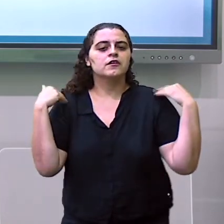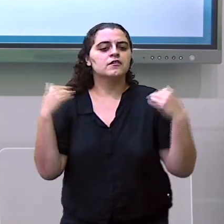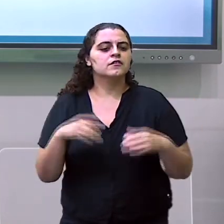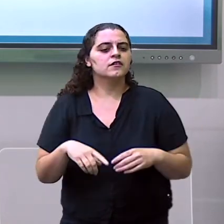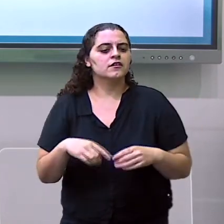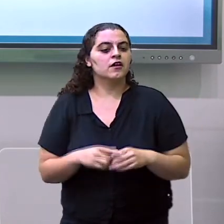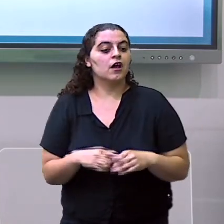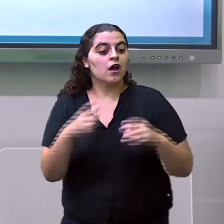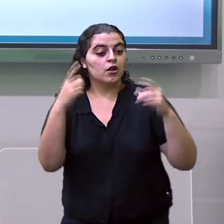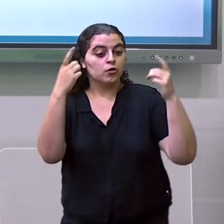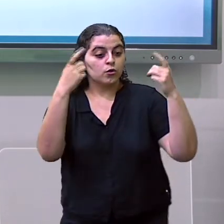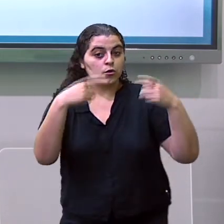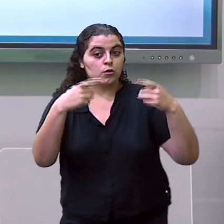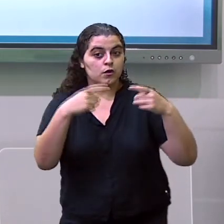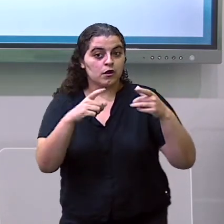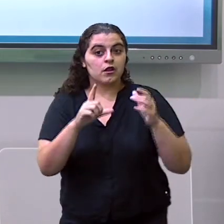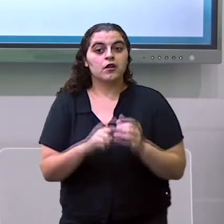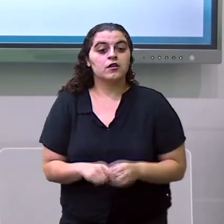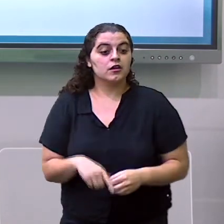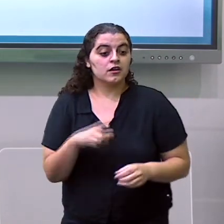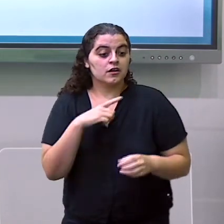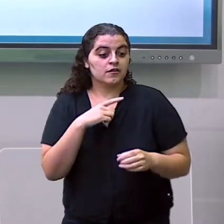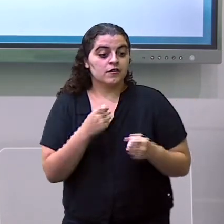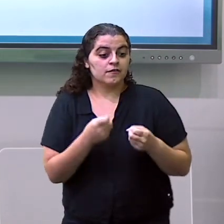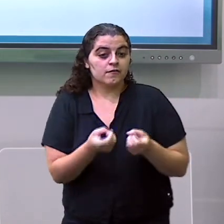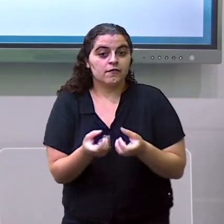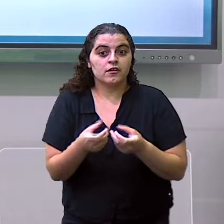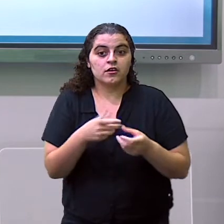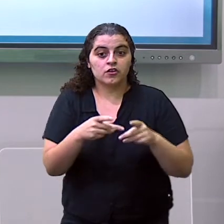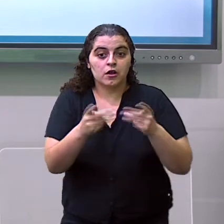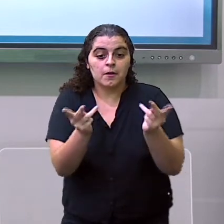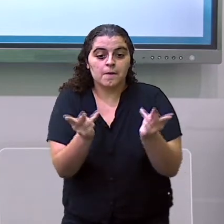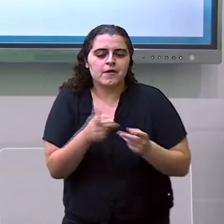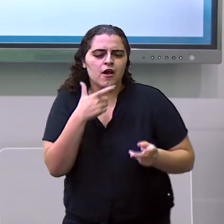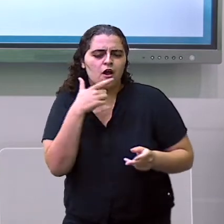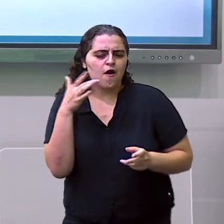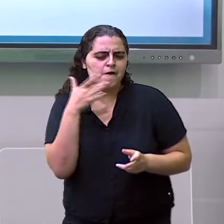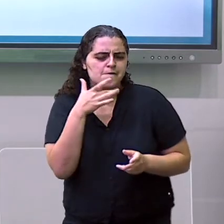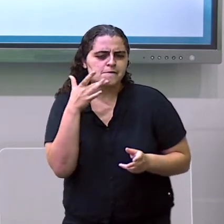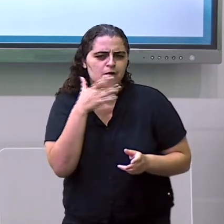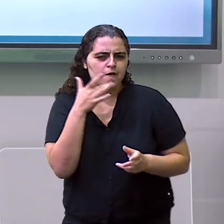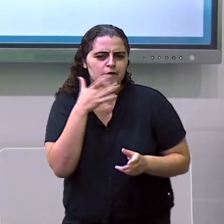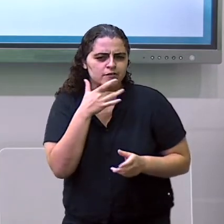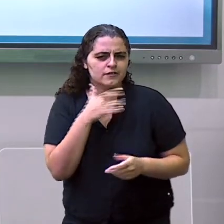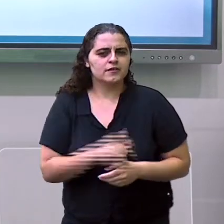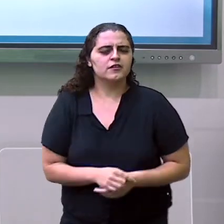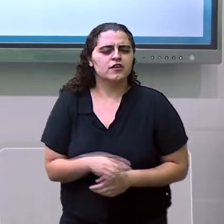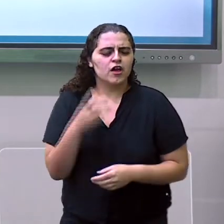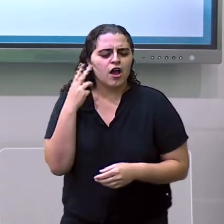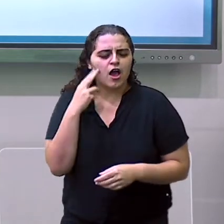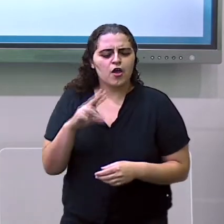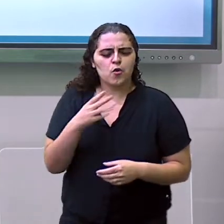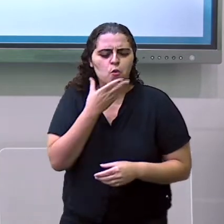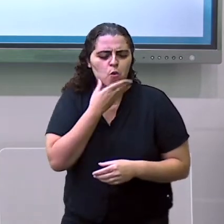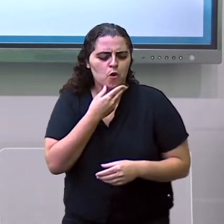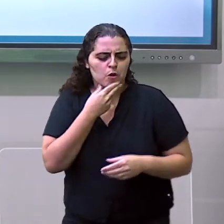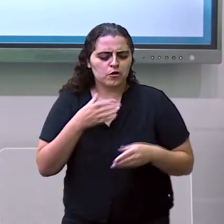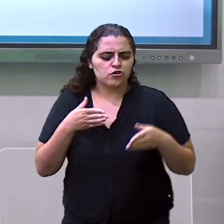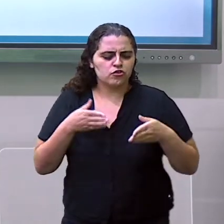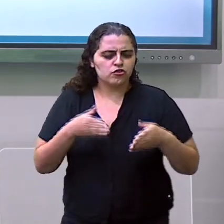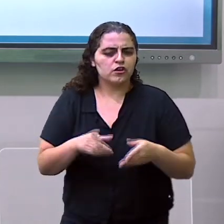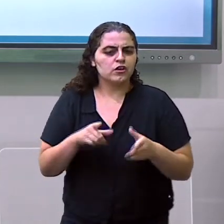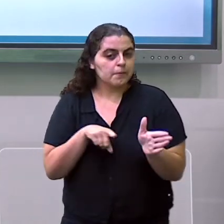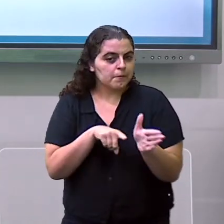né? Então, aí vocês chegaram, sentaram, se acomodaram. O garçom, ele chega para você e pergunta